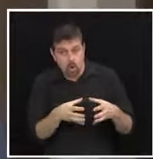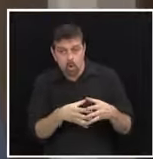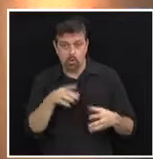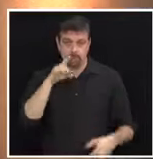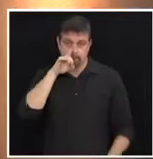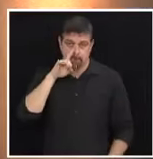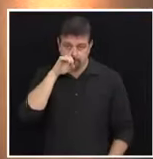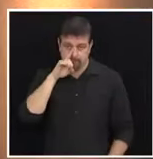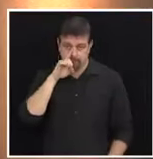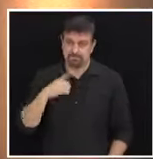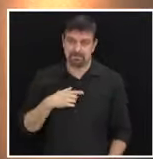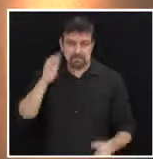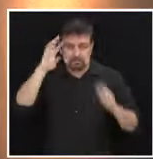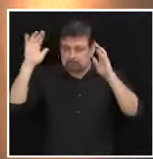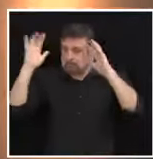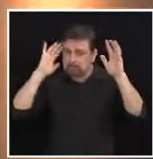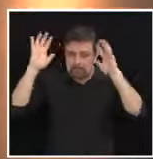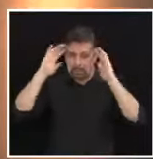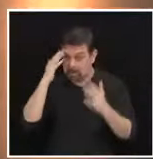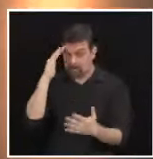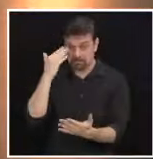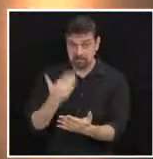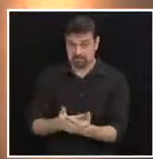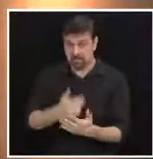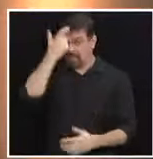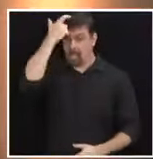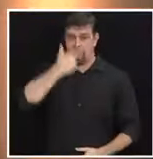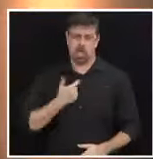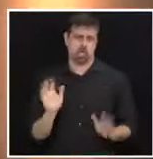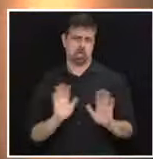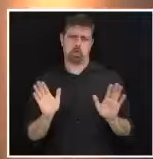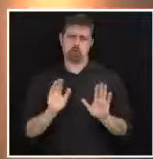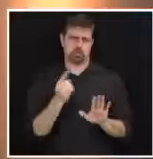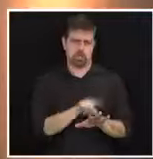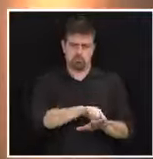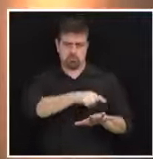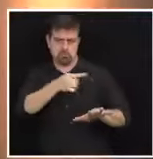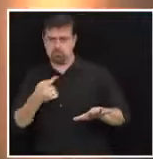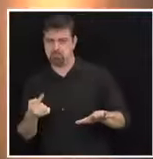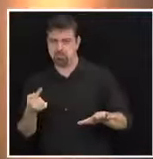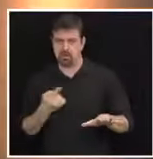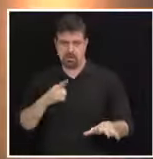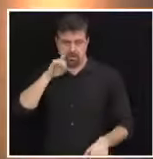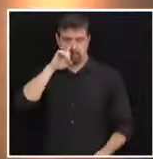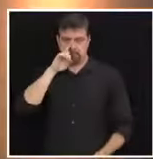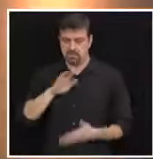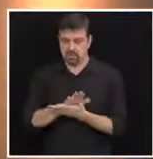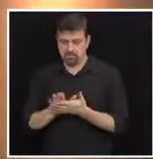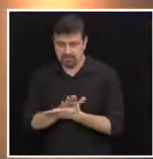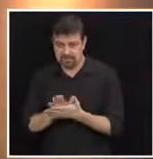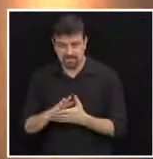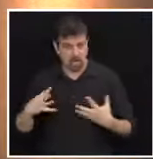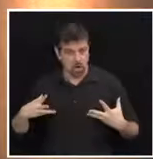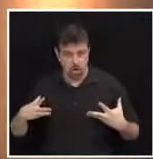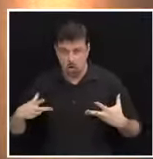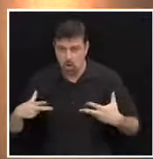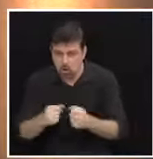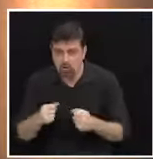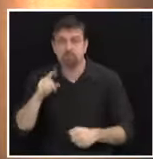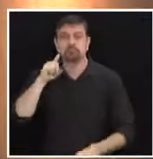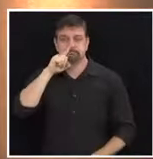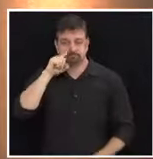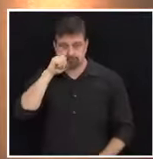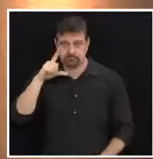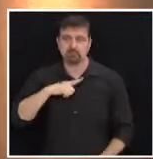Né? Mas é uma ilusão hoje acreditar que, bom, eu não sou de um grupo de risco, eu não corro risco. Não, todos nós corremos, né,